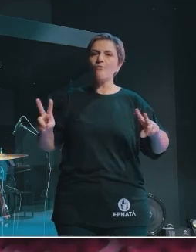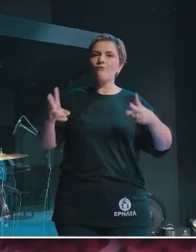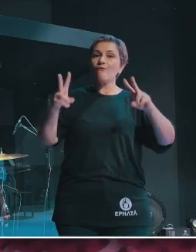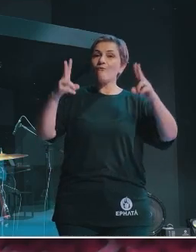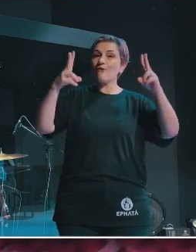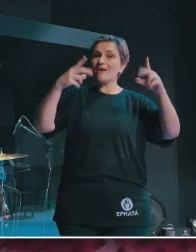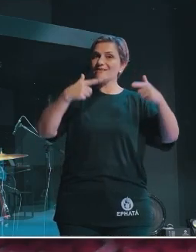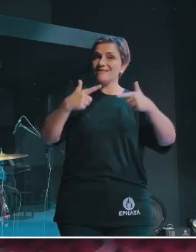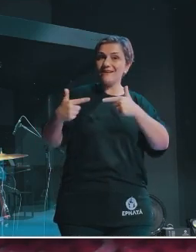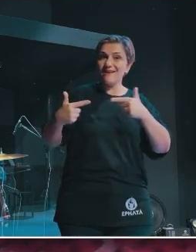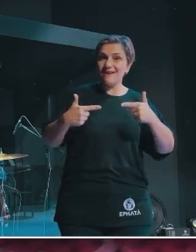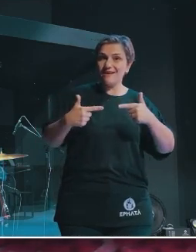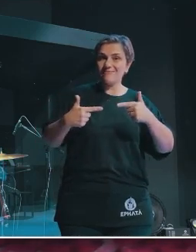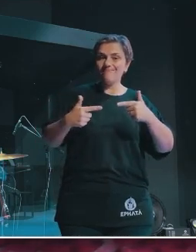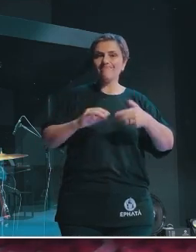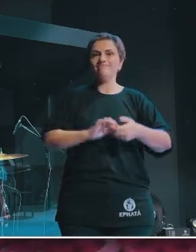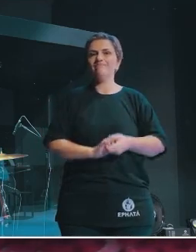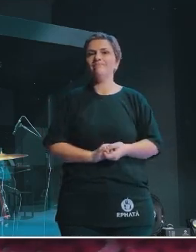Adoração vence batalhas.